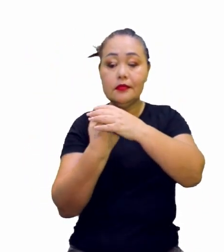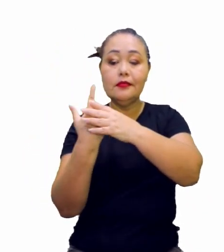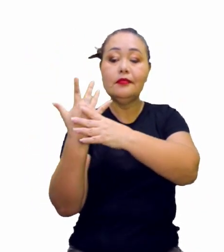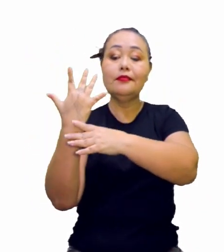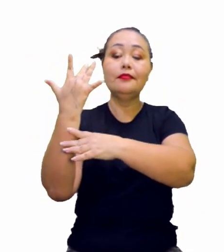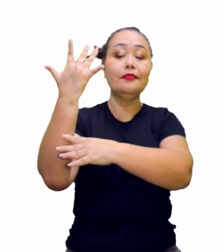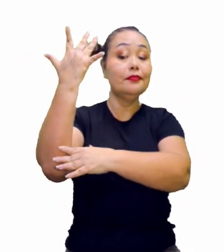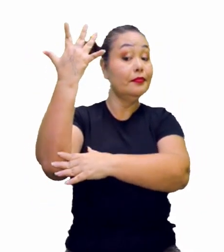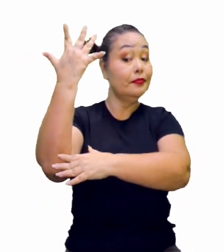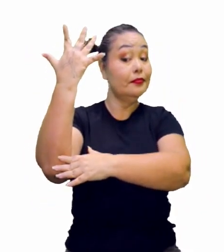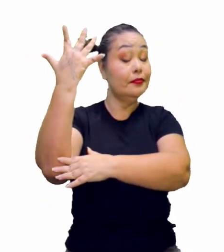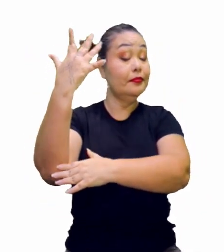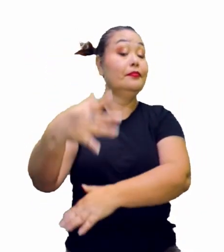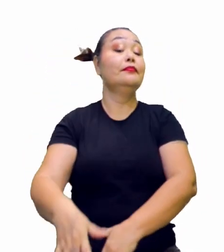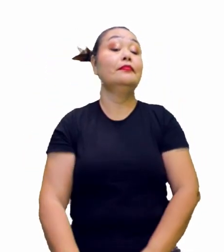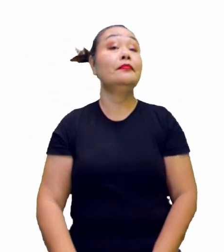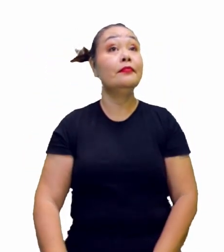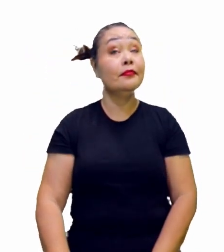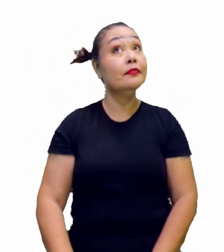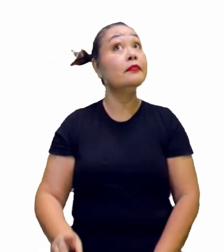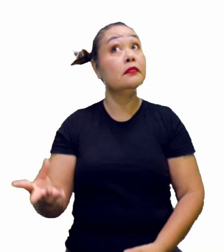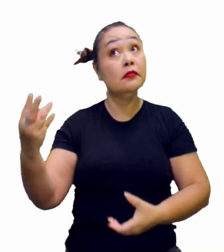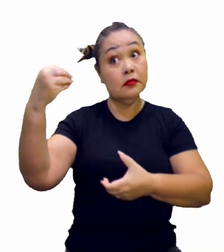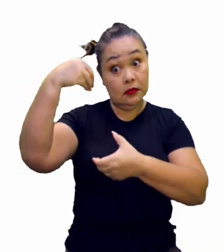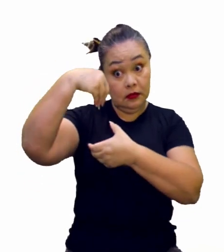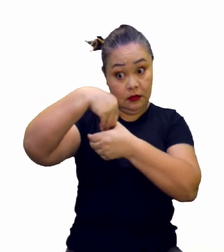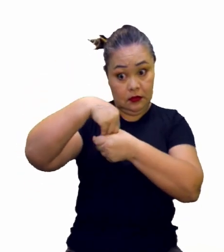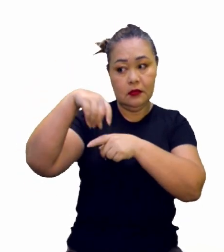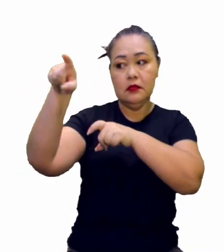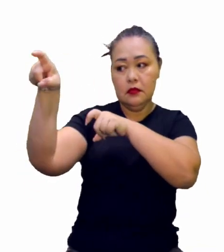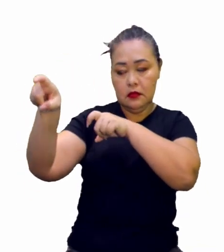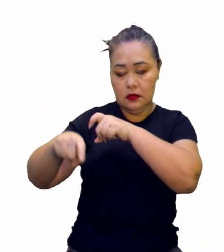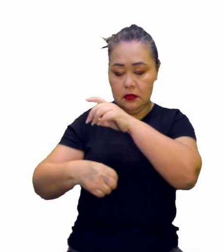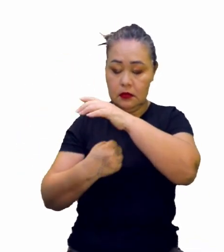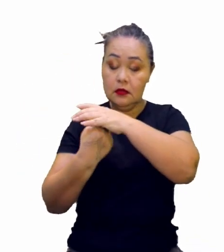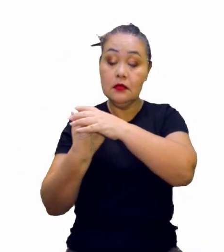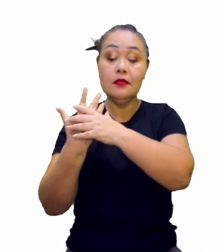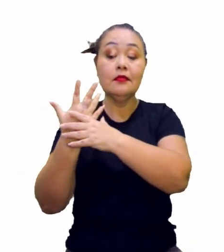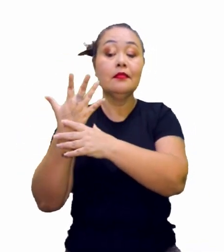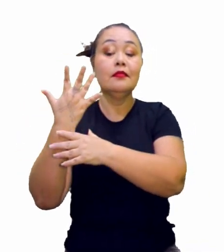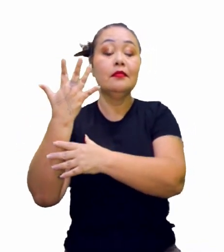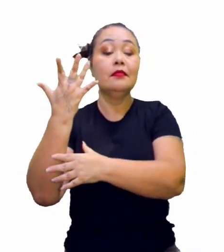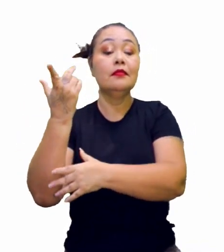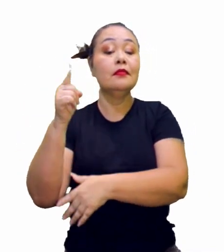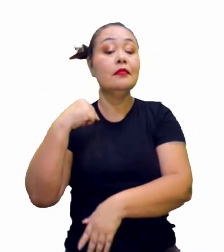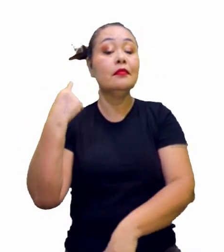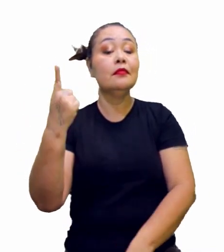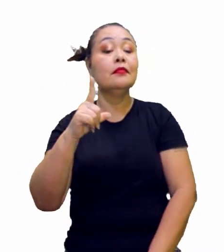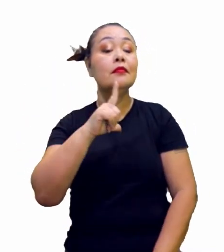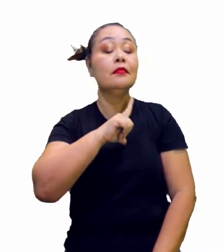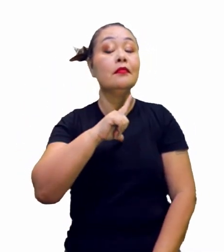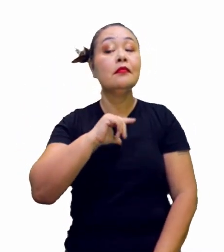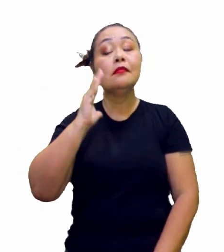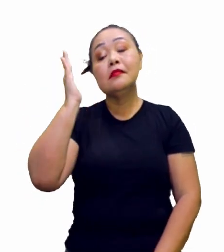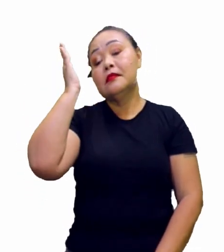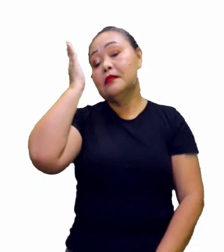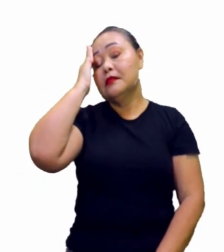agroflorestais. E dentro dos sistemas agroflorestais, nós temos então que